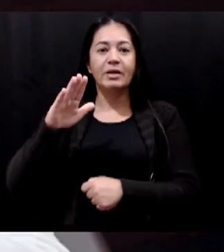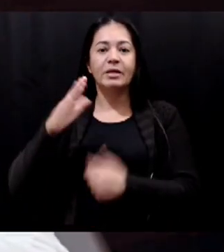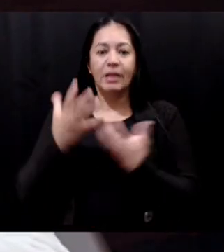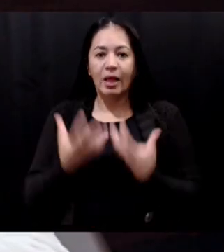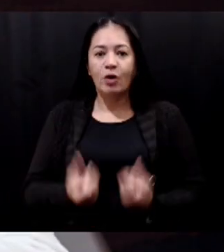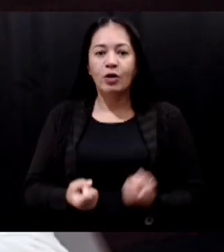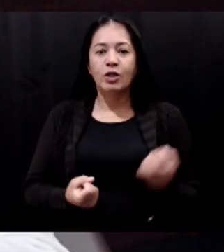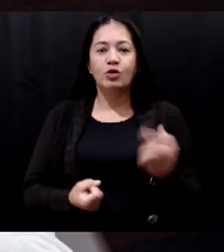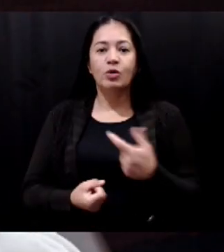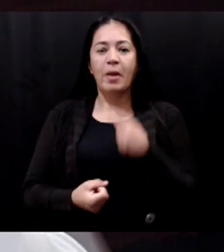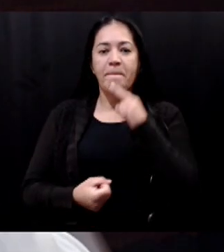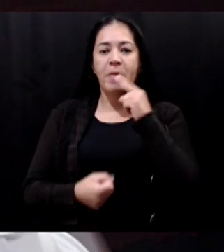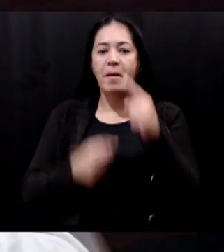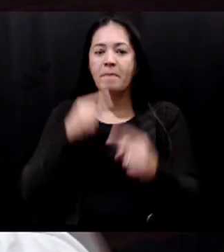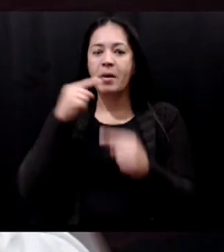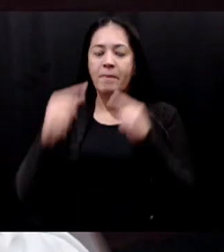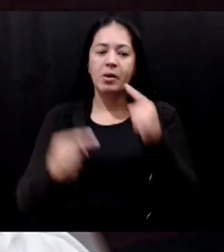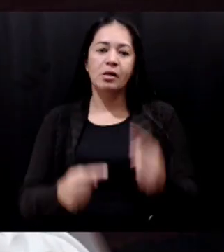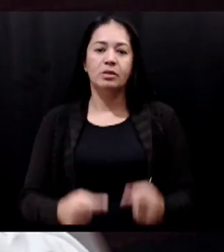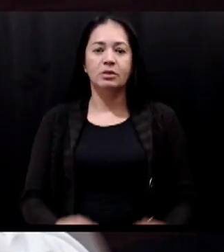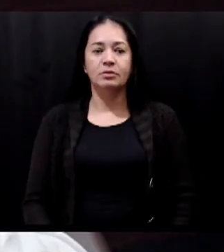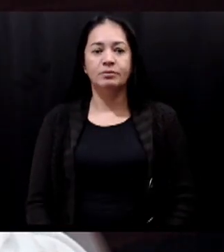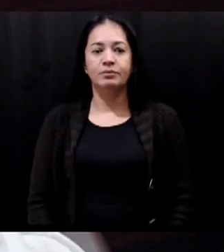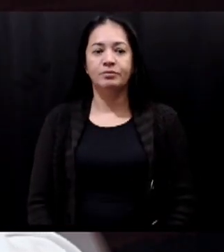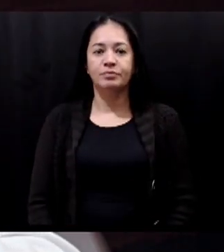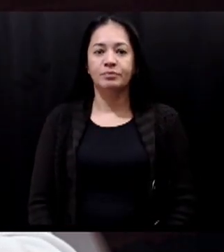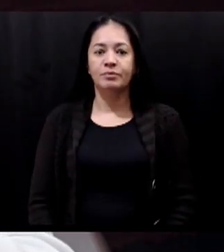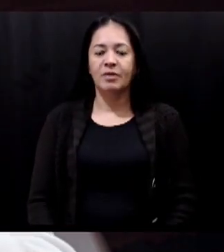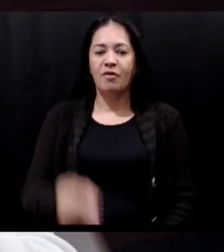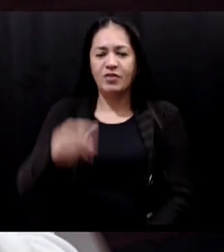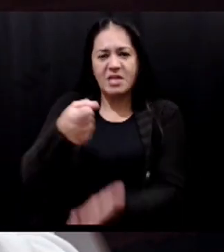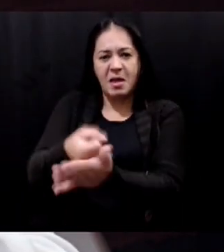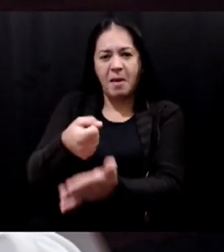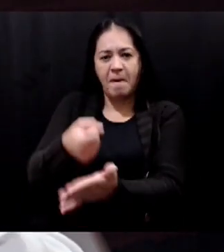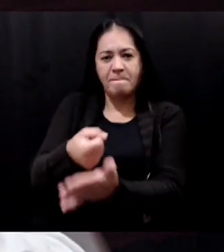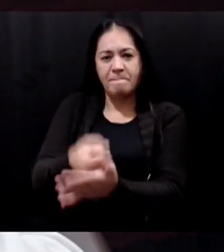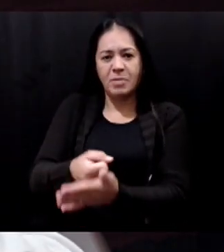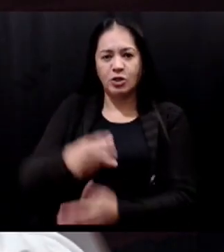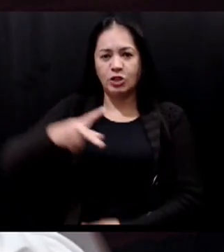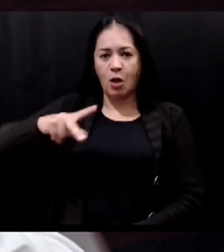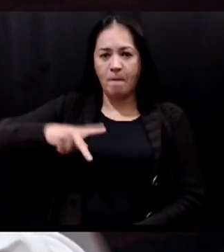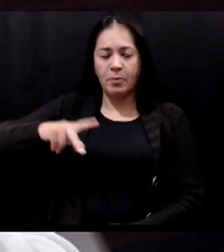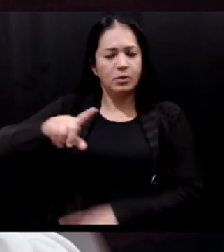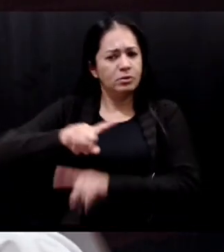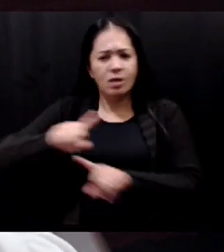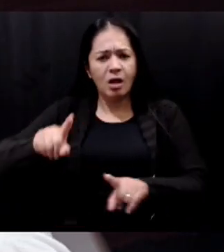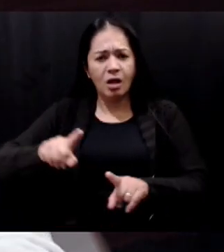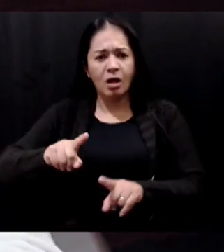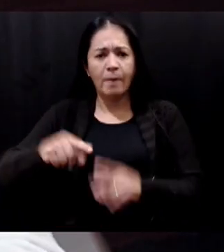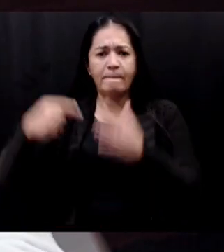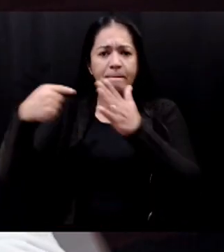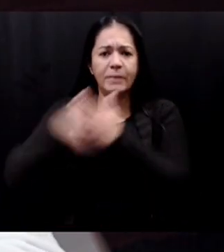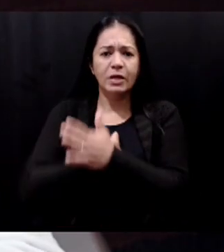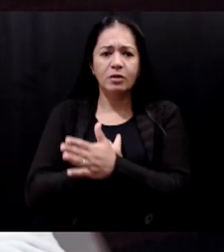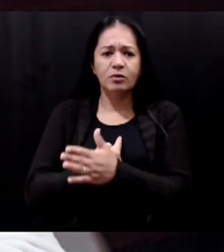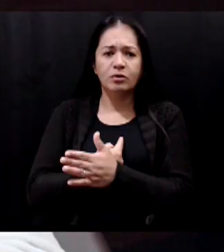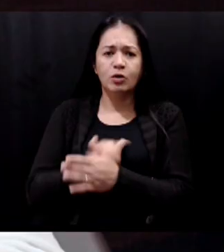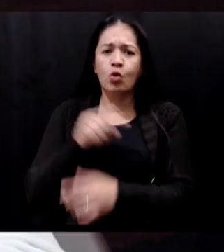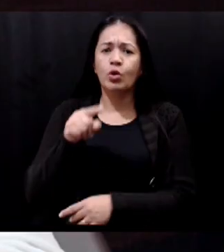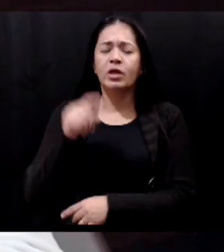crítica. Então, não se puna por você ter tido uma recaída, pergunte a si mesmo, o que você aprendeu com isso,